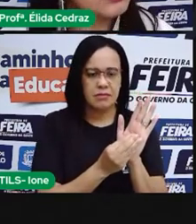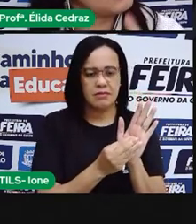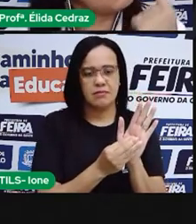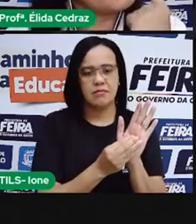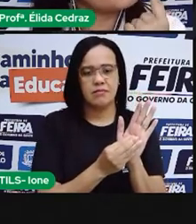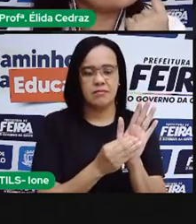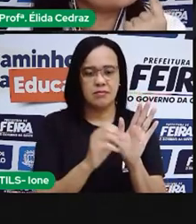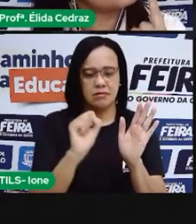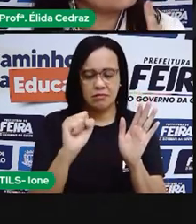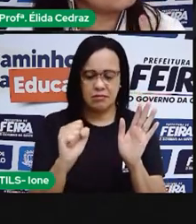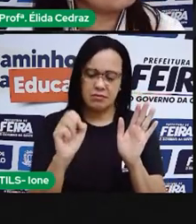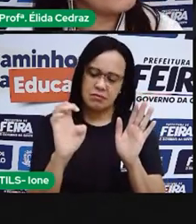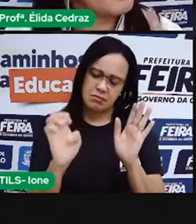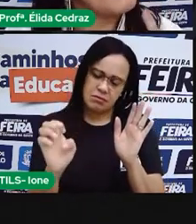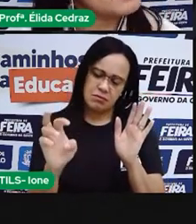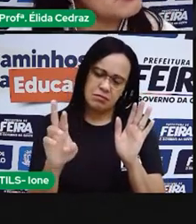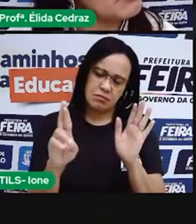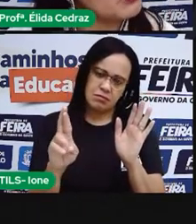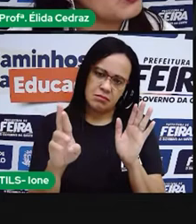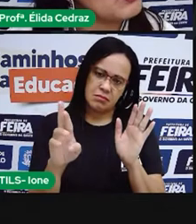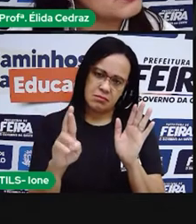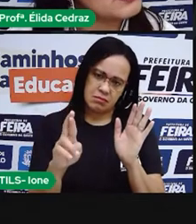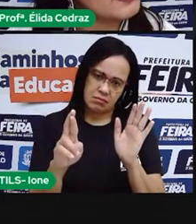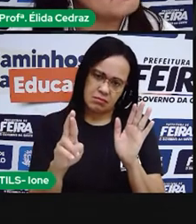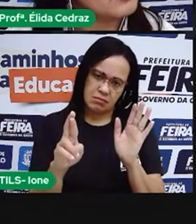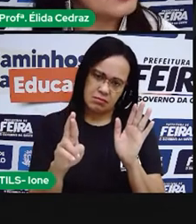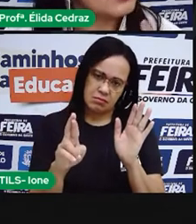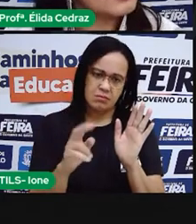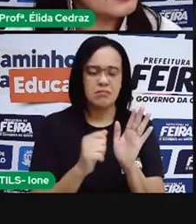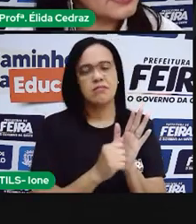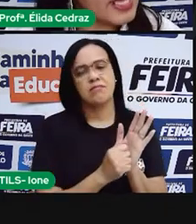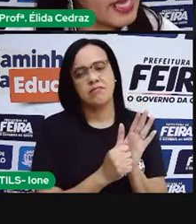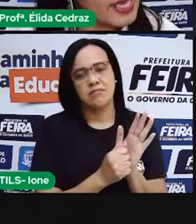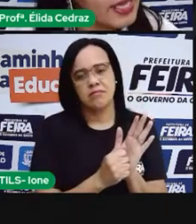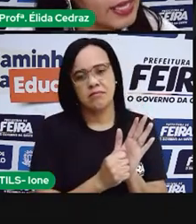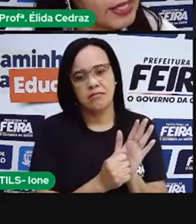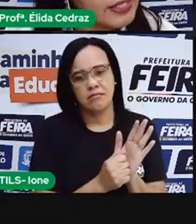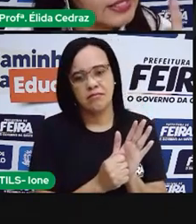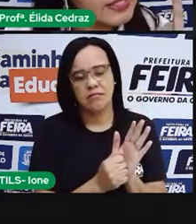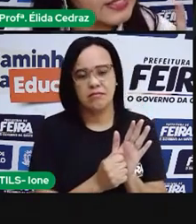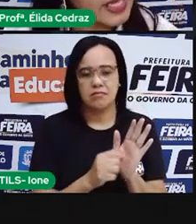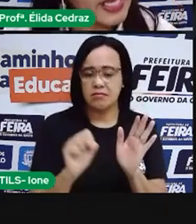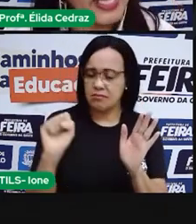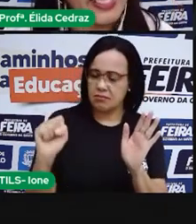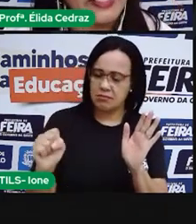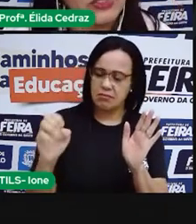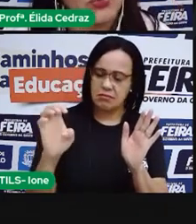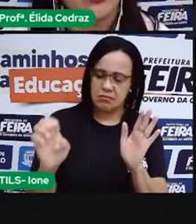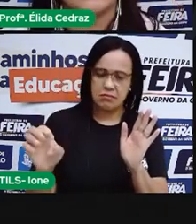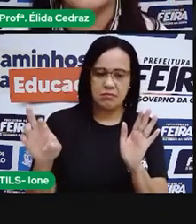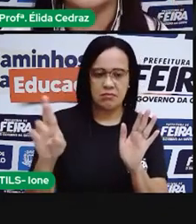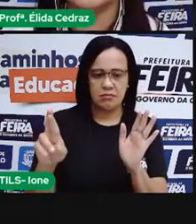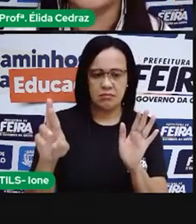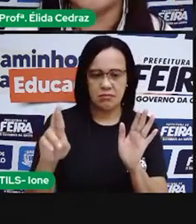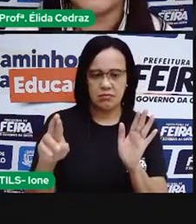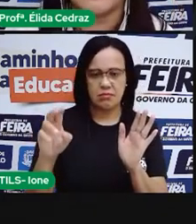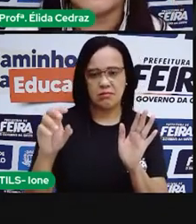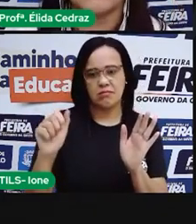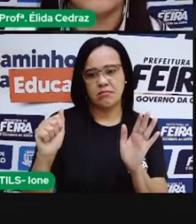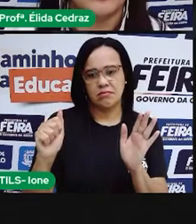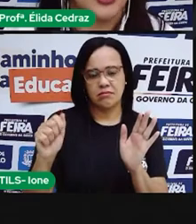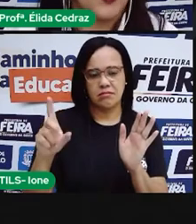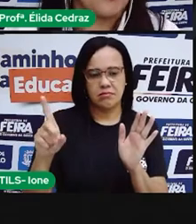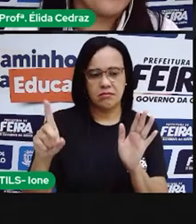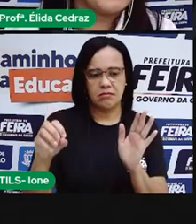Serrador, tem o mesmo som, é a mesma pronúncia? Serra, serrador, isso